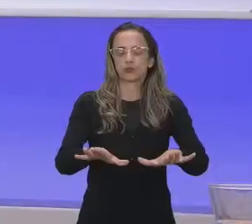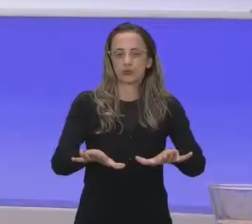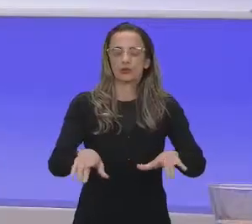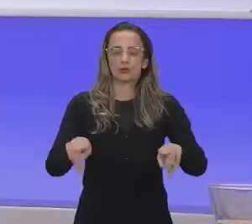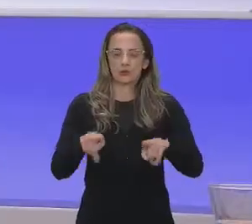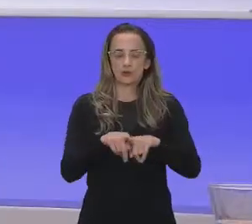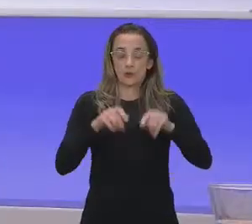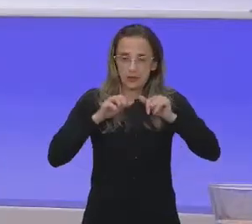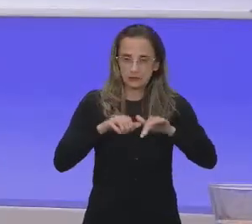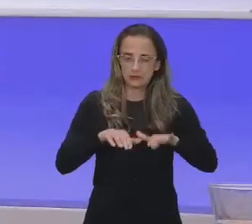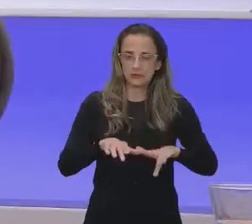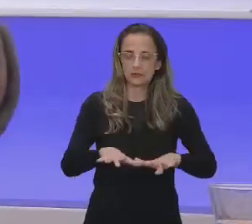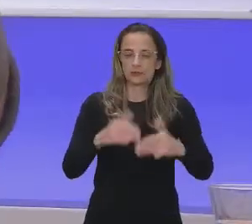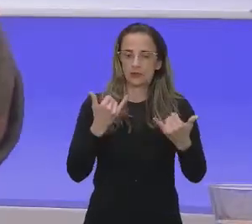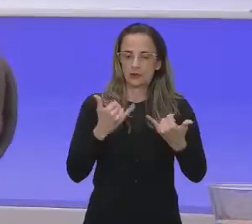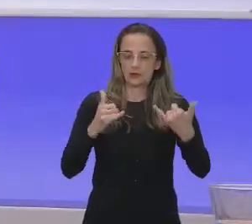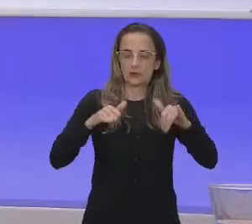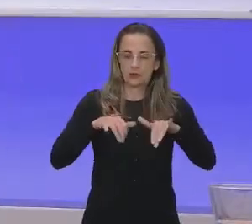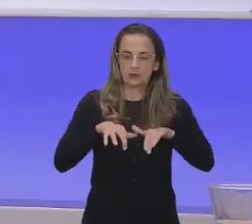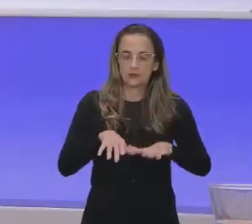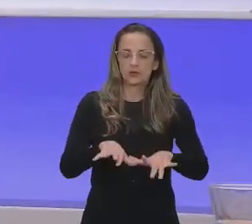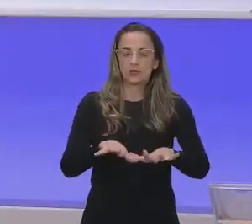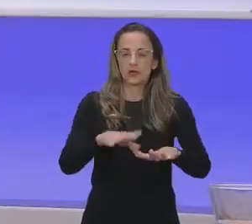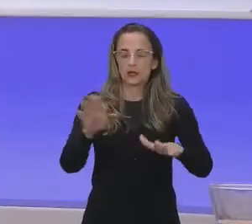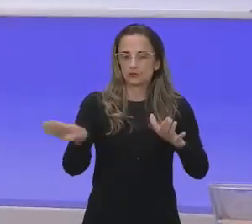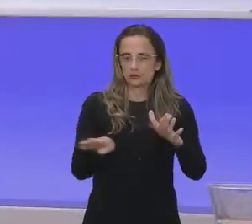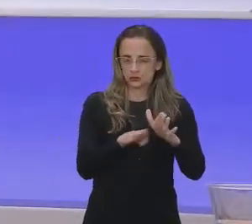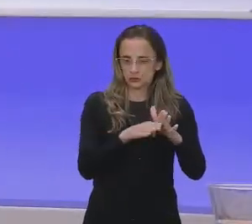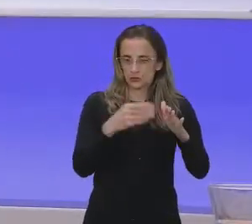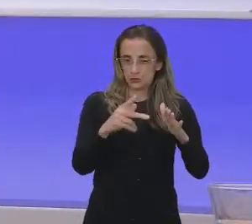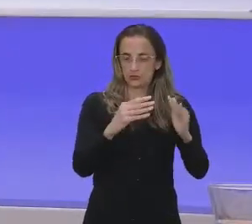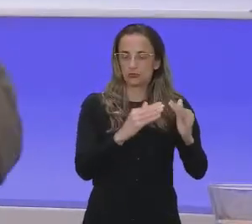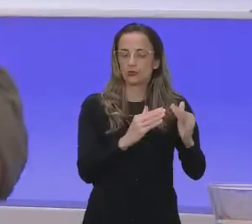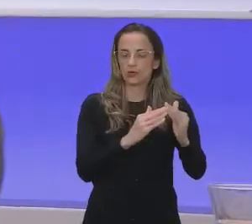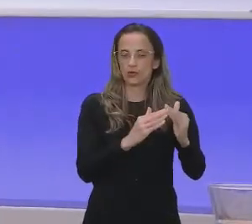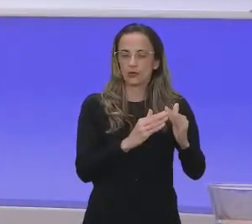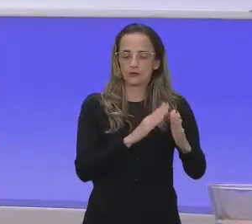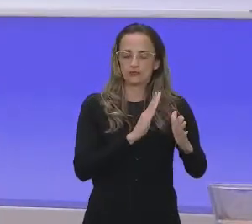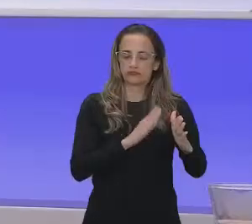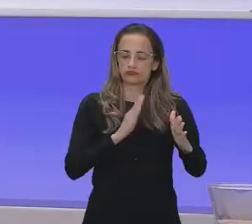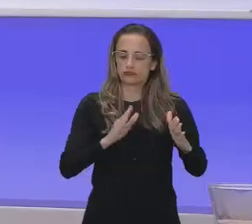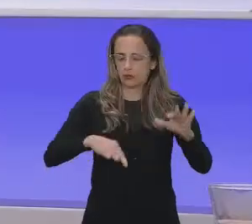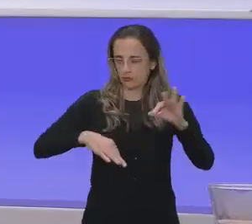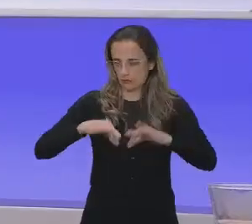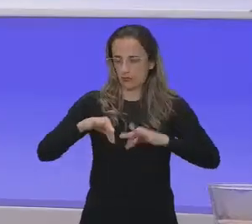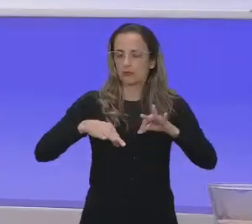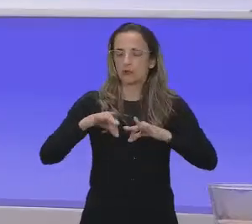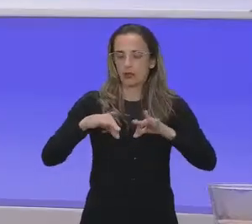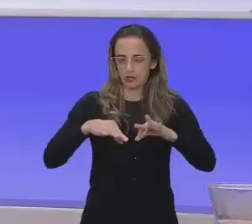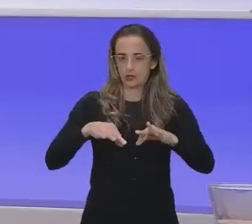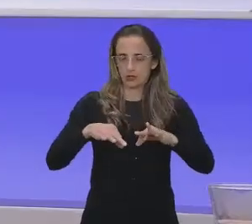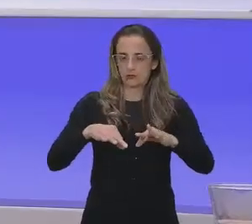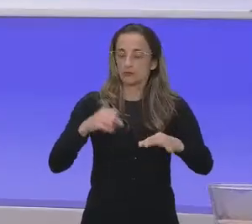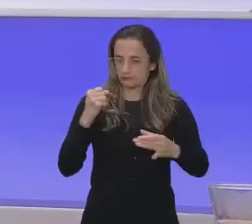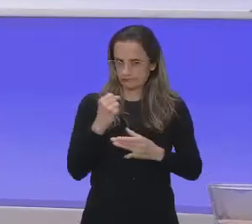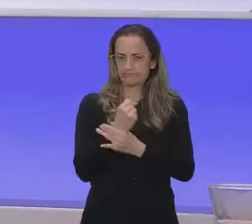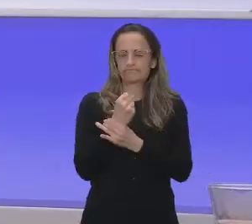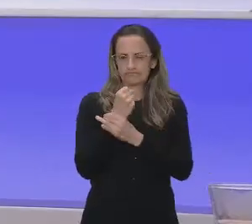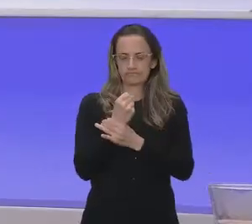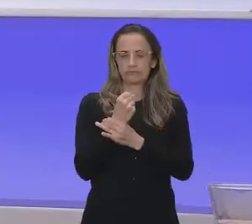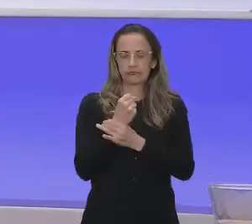aí a distribuição é onde chega na sua residência, tem toda uma parte regulatória, né, e de